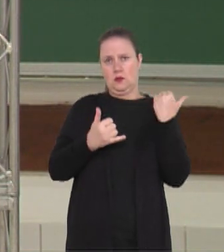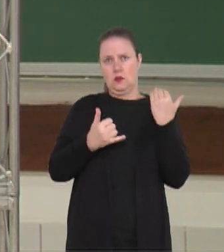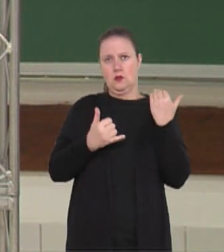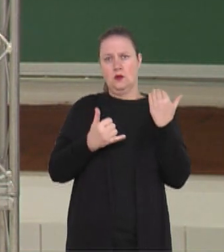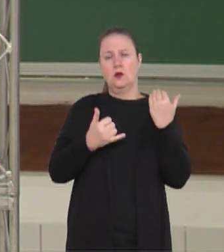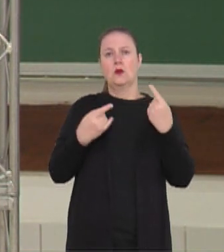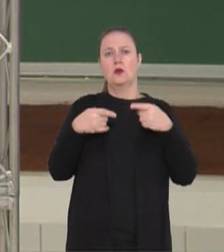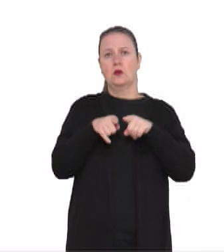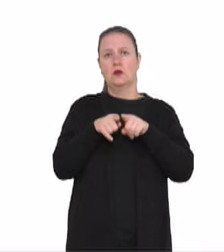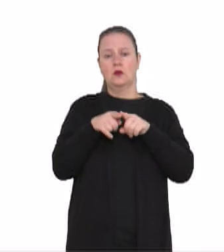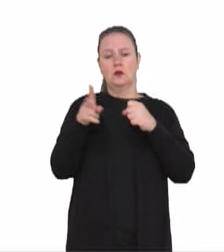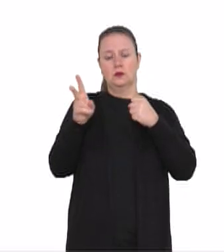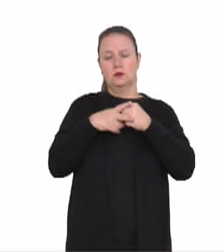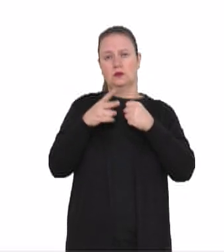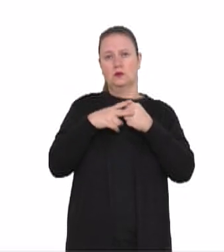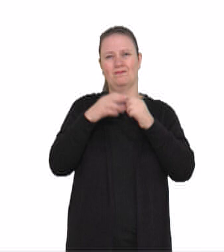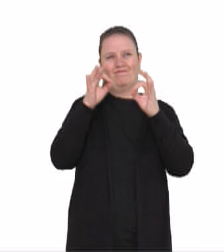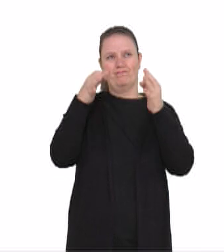E o apropriado aqui vai ser o